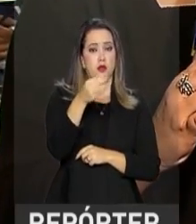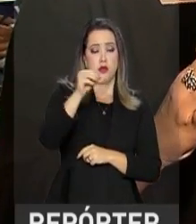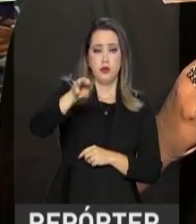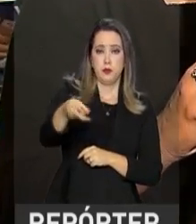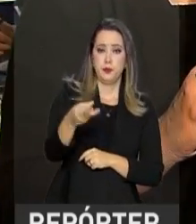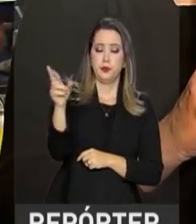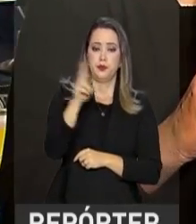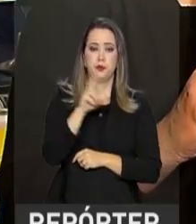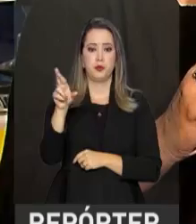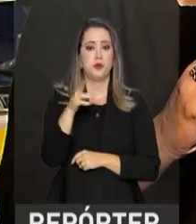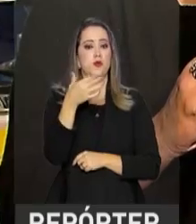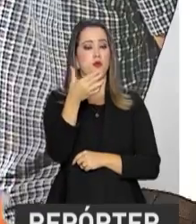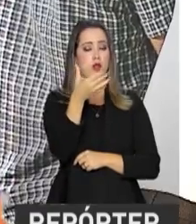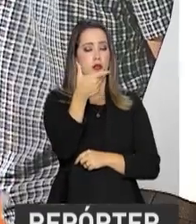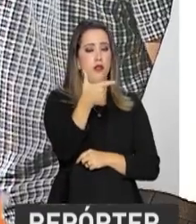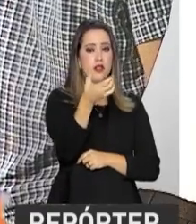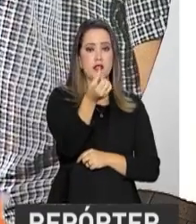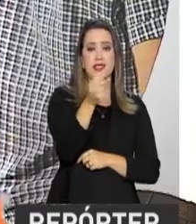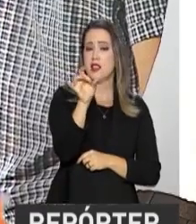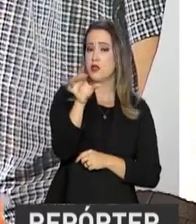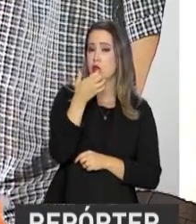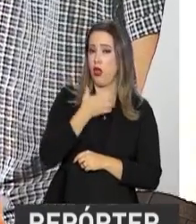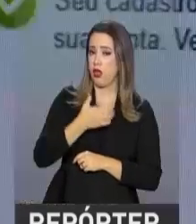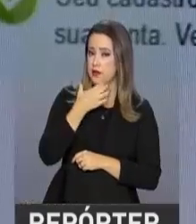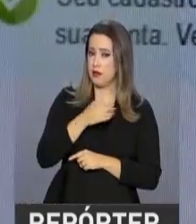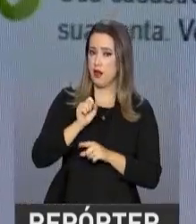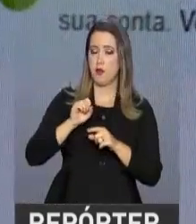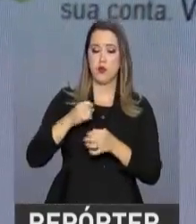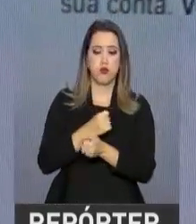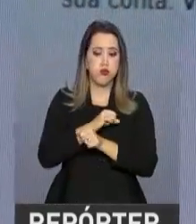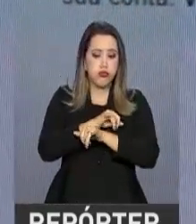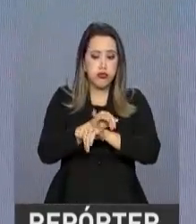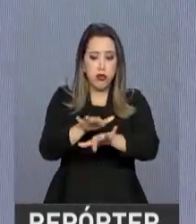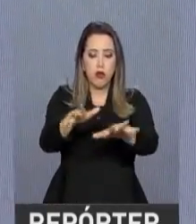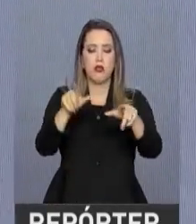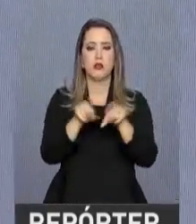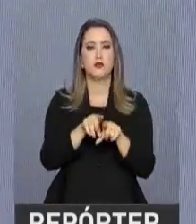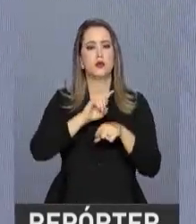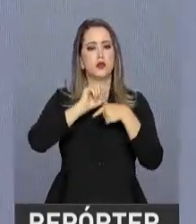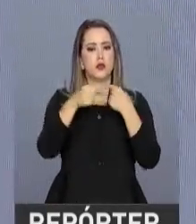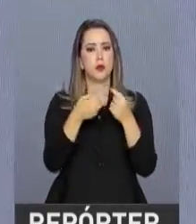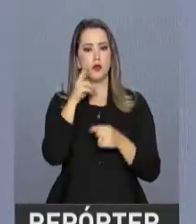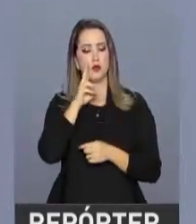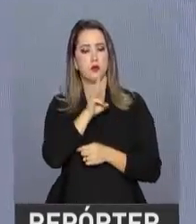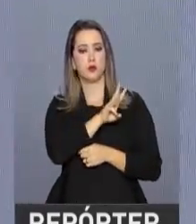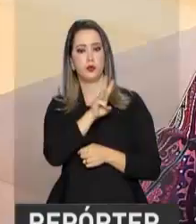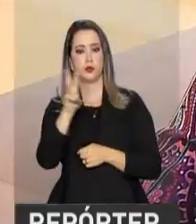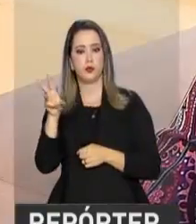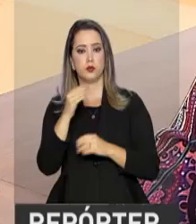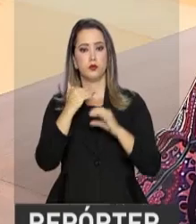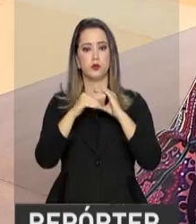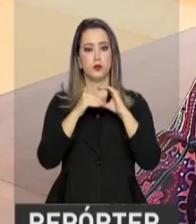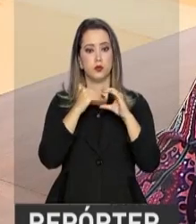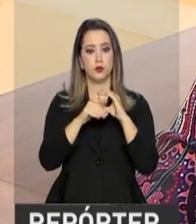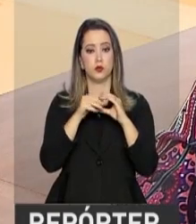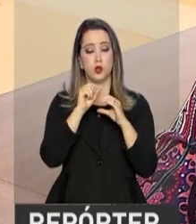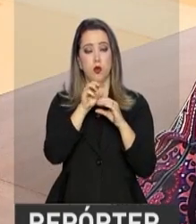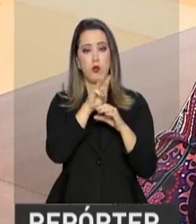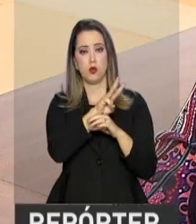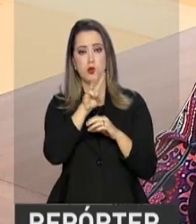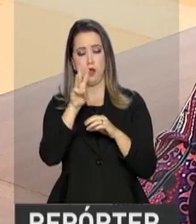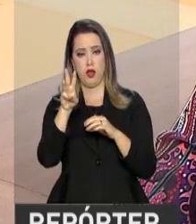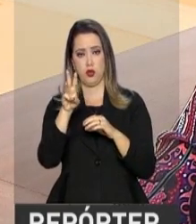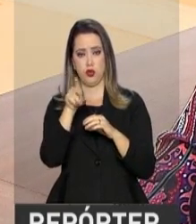milhões só em dezembro enviado o produto basta se cadastrar no site dos correios e pronto o registro da